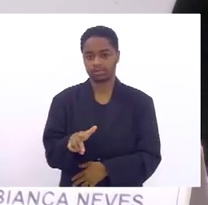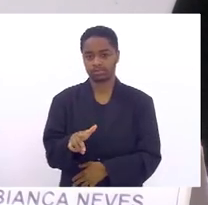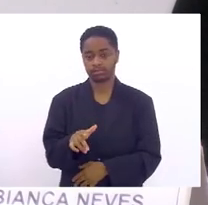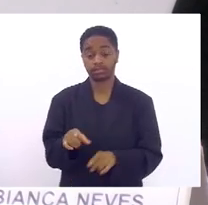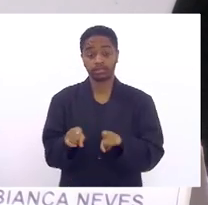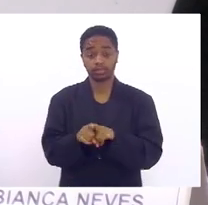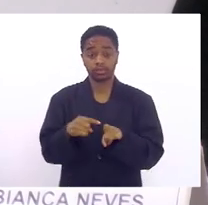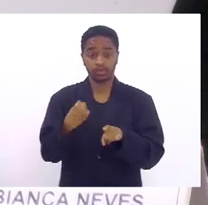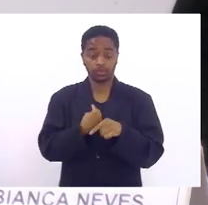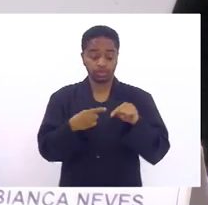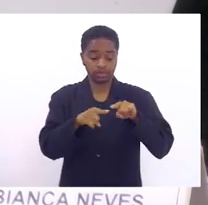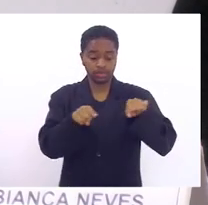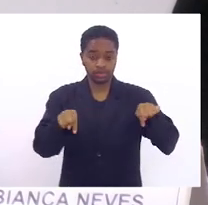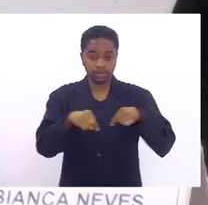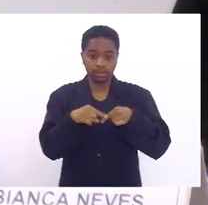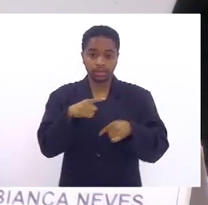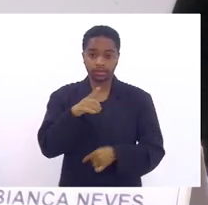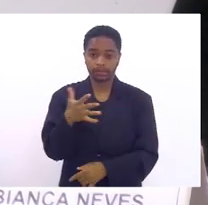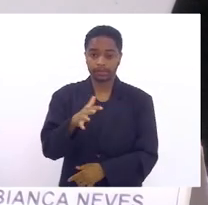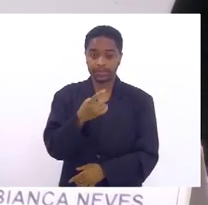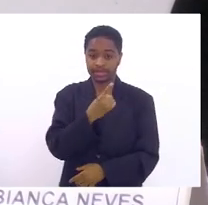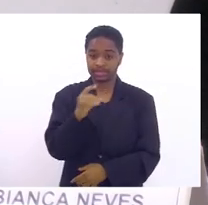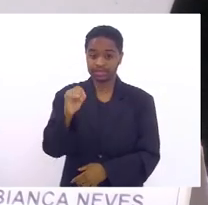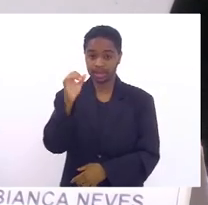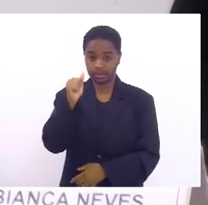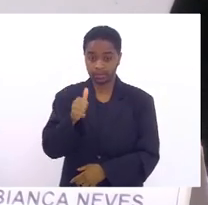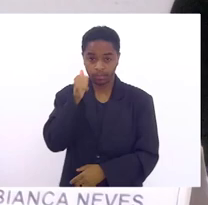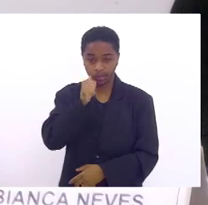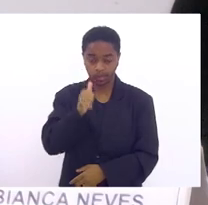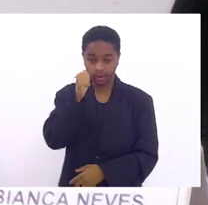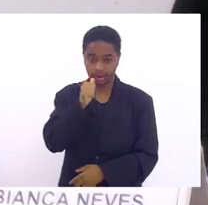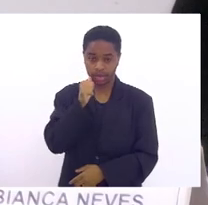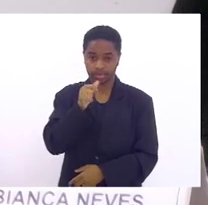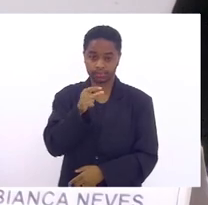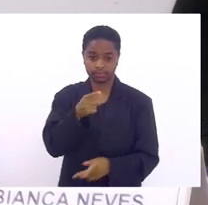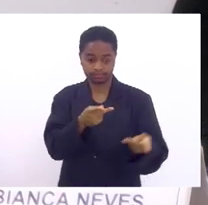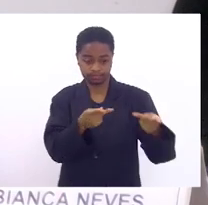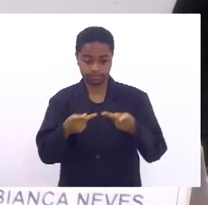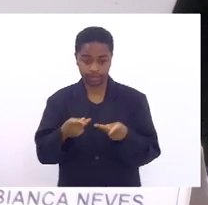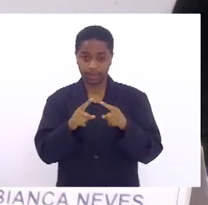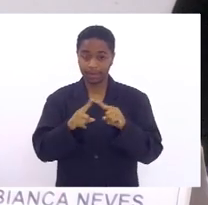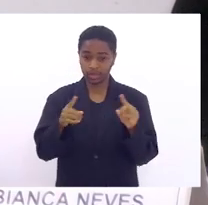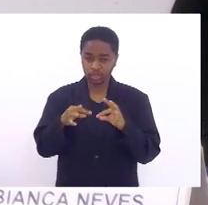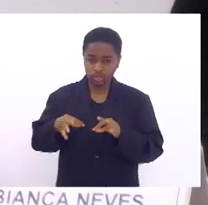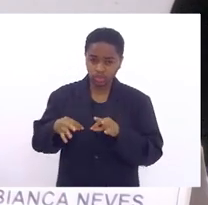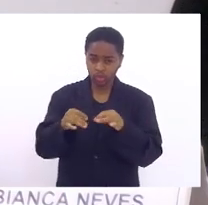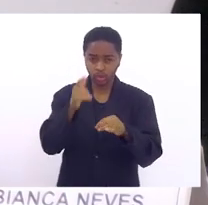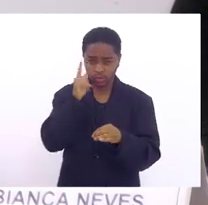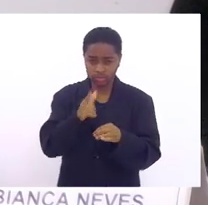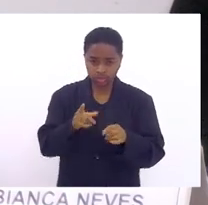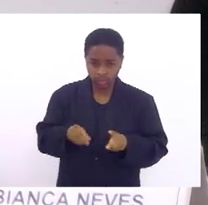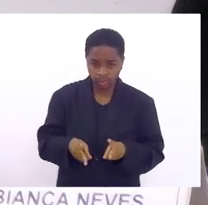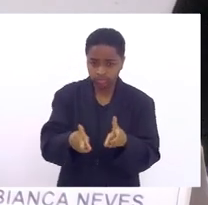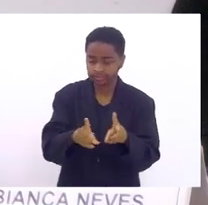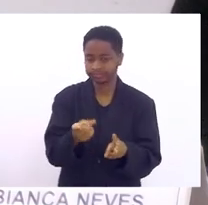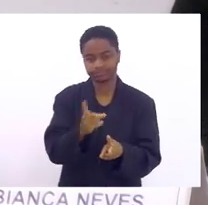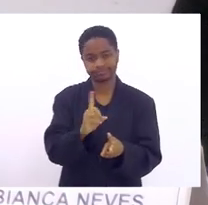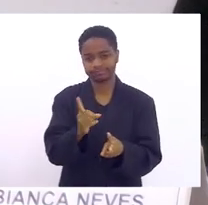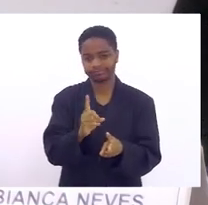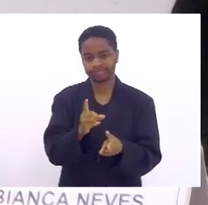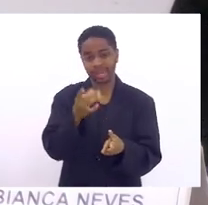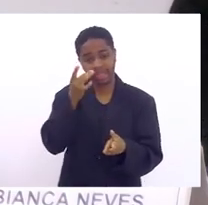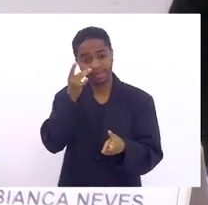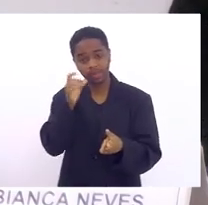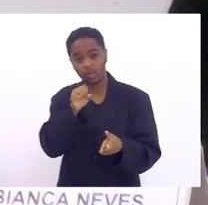ambulatório cerca de 100 mulheres passaram Nem todas conseguiram sustentar os atendimentos presenciais ou